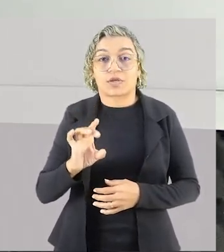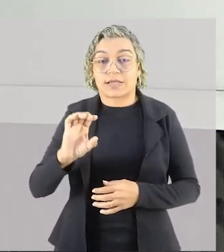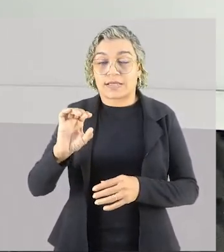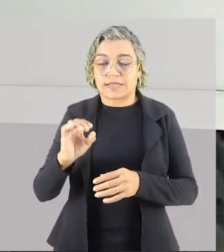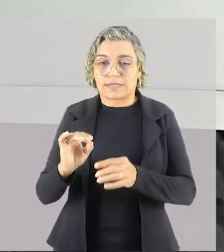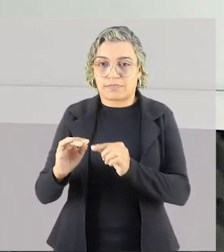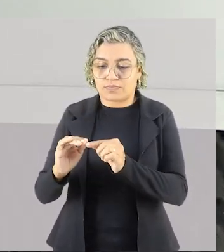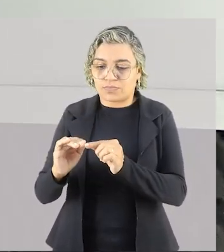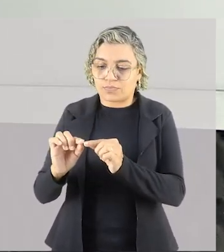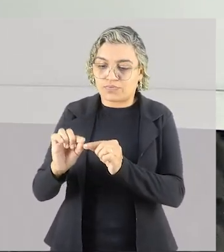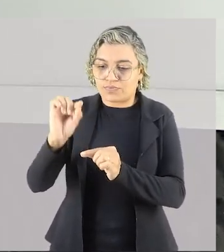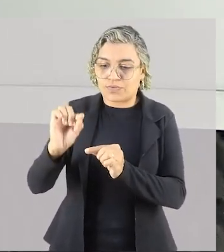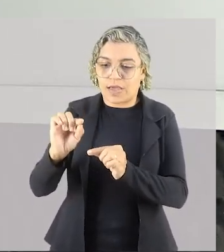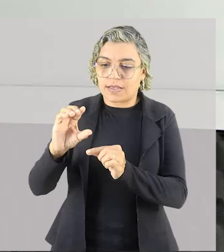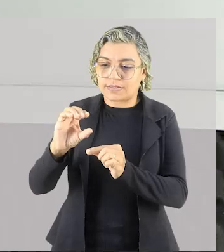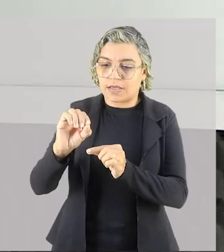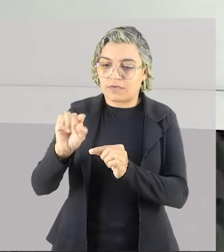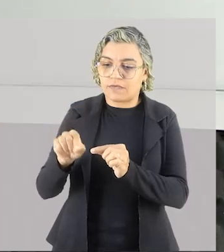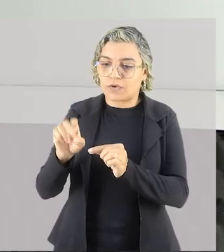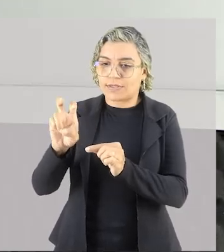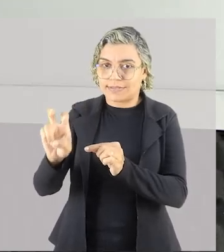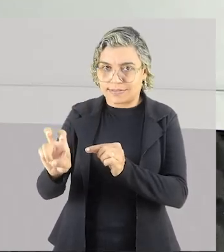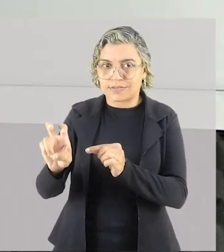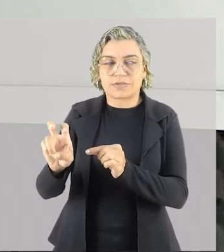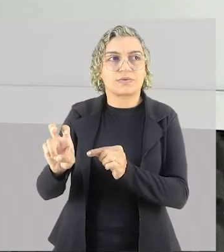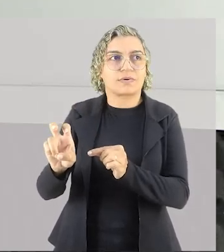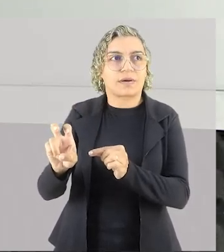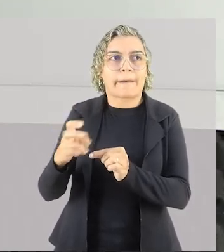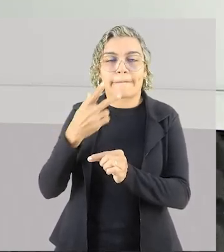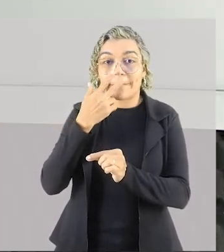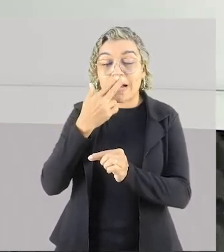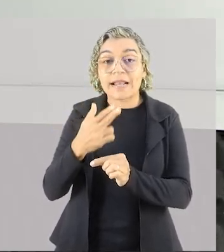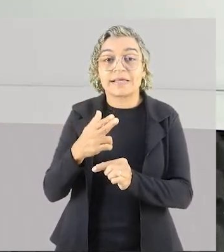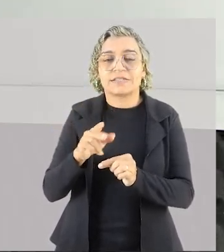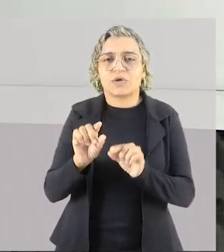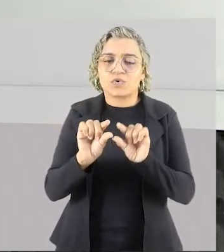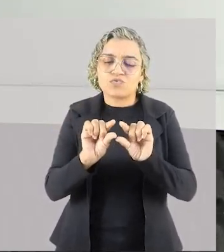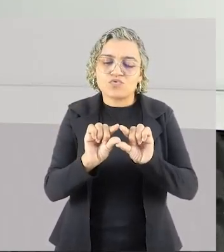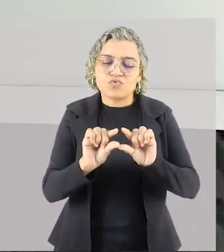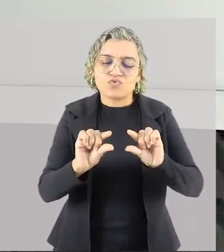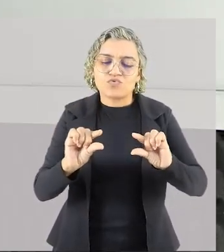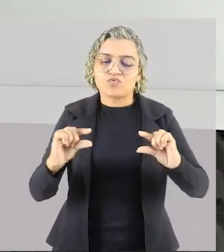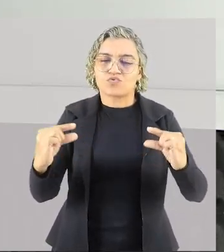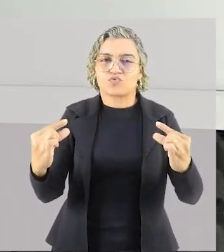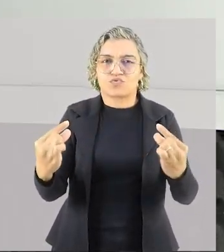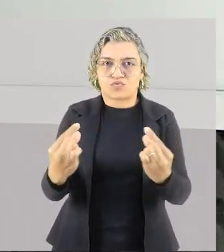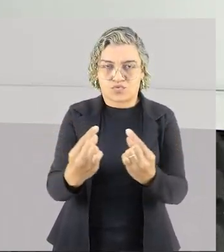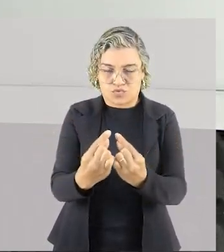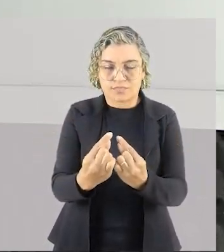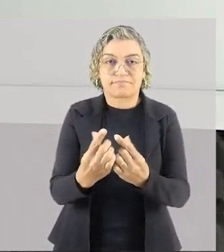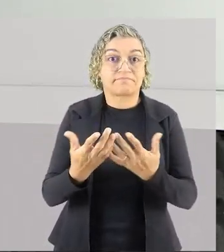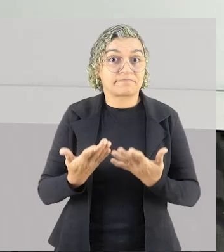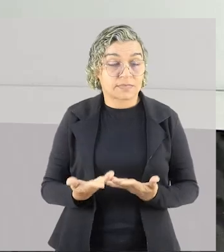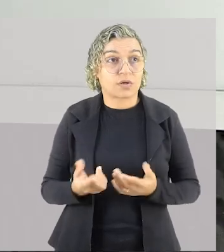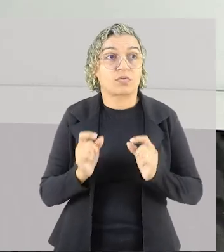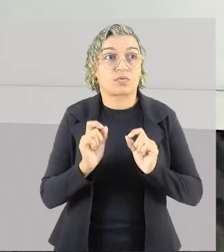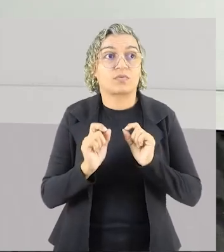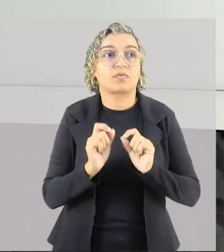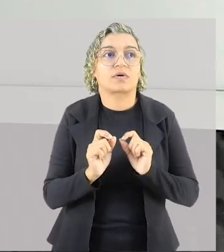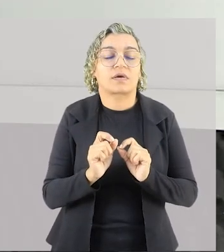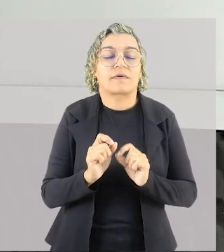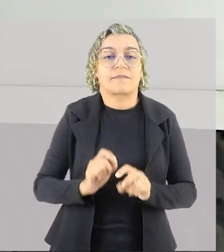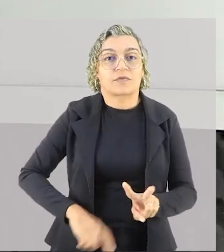que se deslocou, que é um pequeno paralelepípedo. Basta você multiplicar as 3 dimensões. Então, você vai ter que